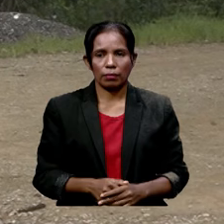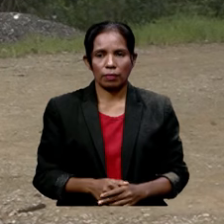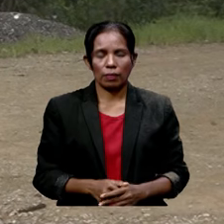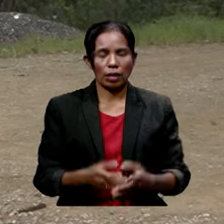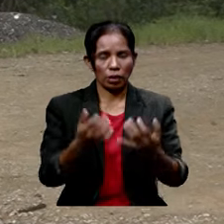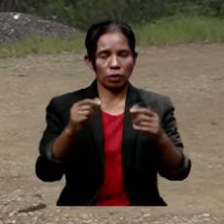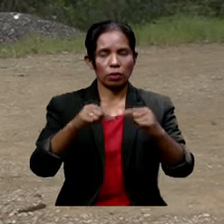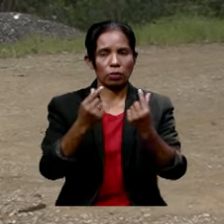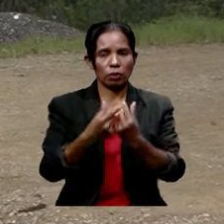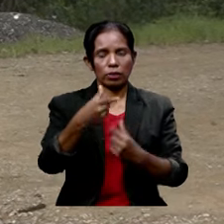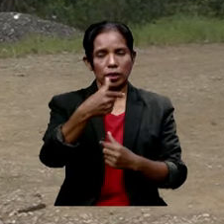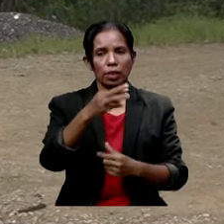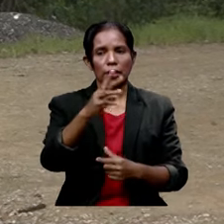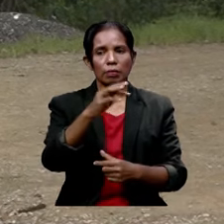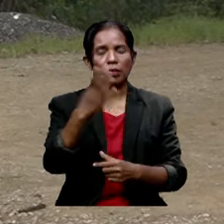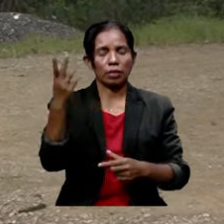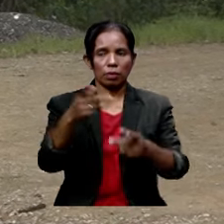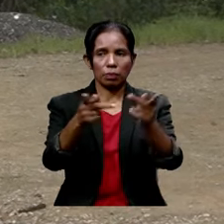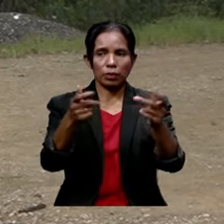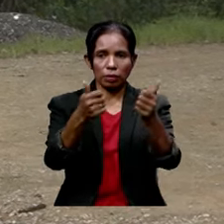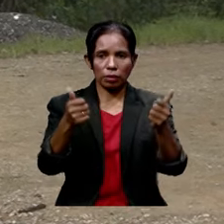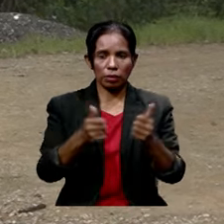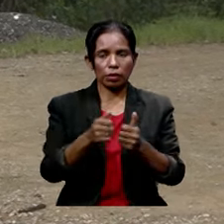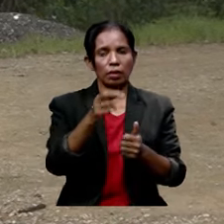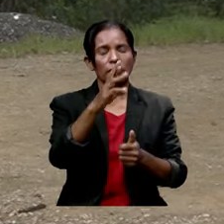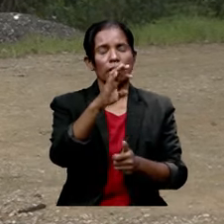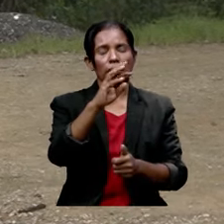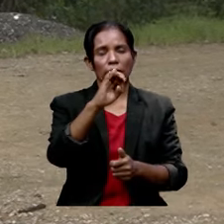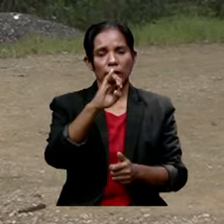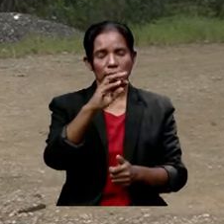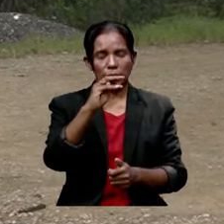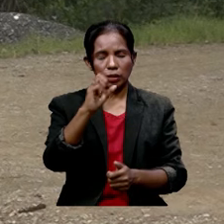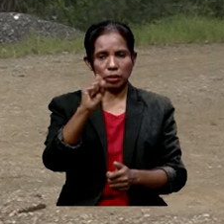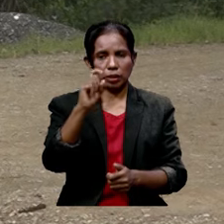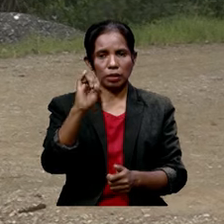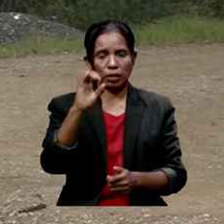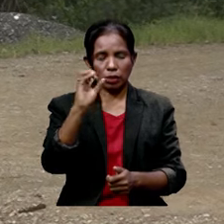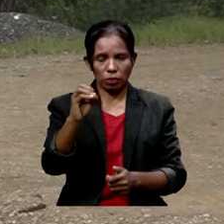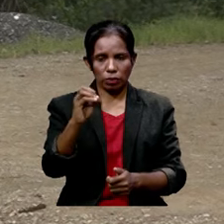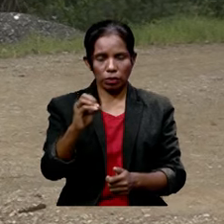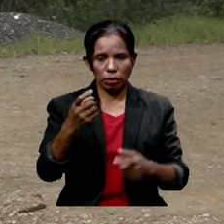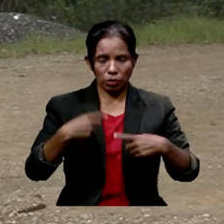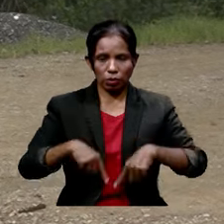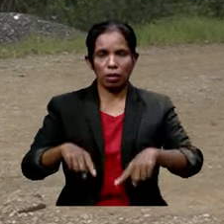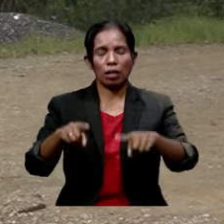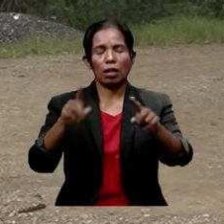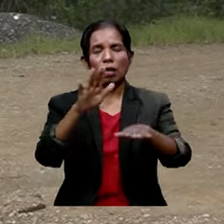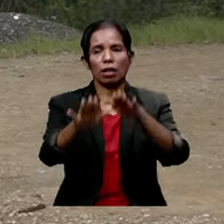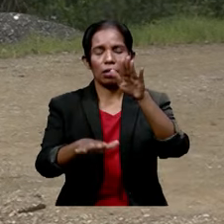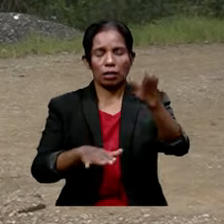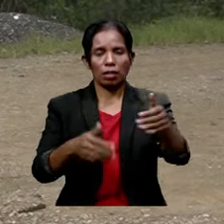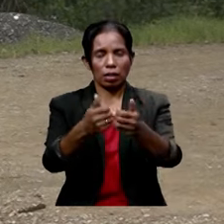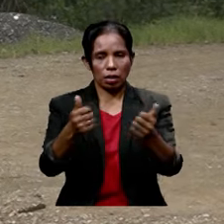Daung ne ekipa gemen ia hela posto administrativo remisiu suku asumau atu lau ba aldea